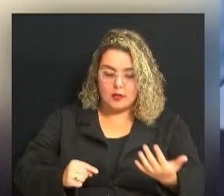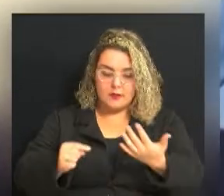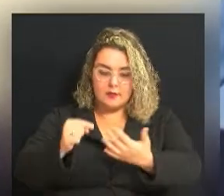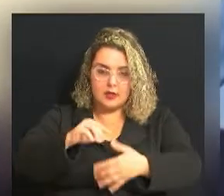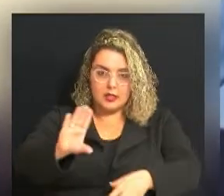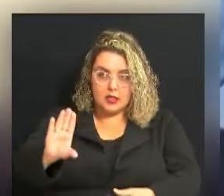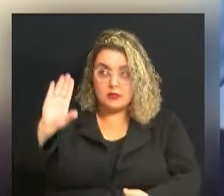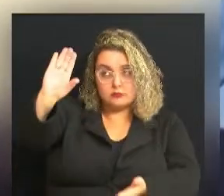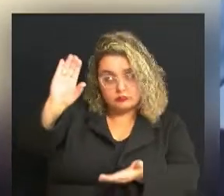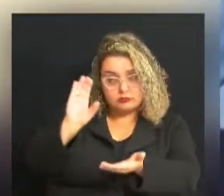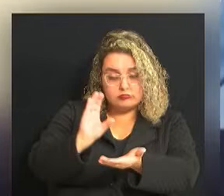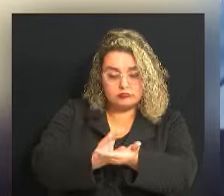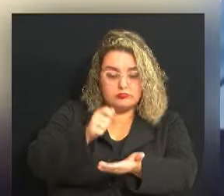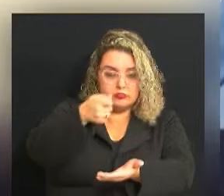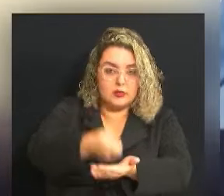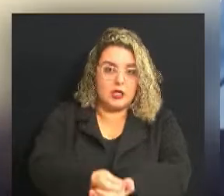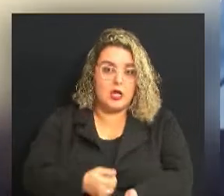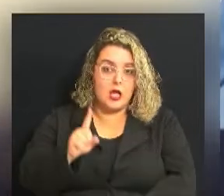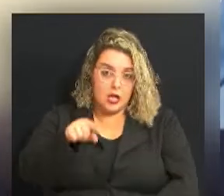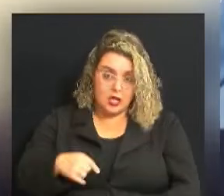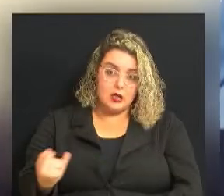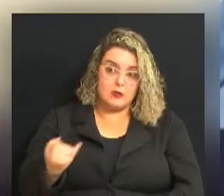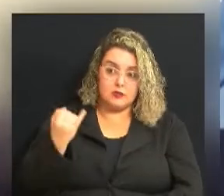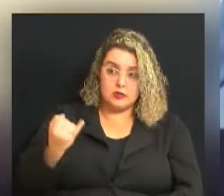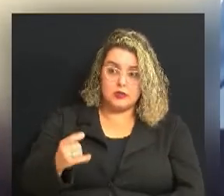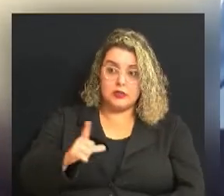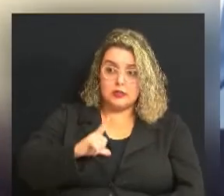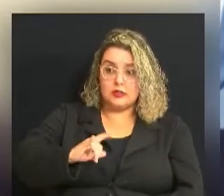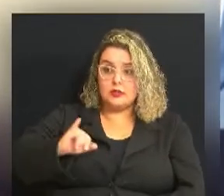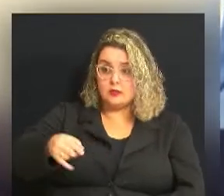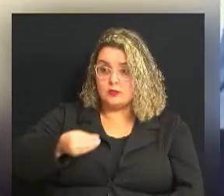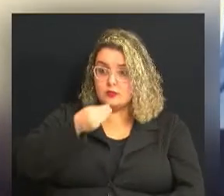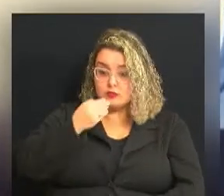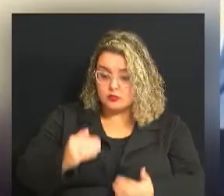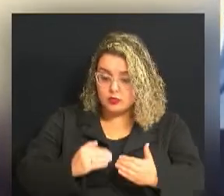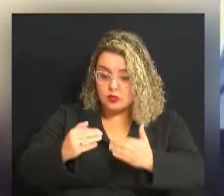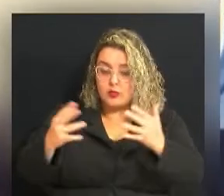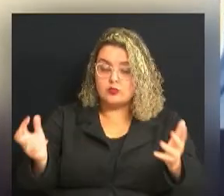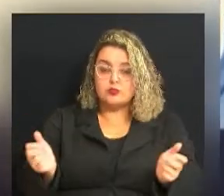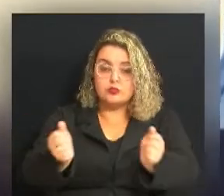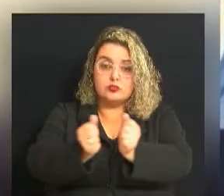é muito importante, porque nós temos a oportunidade de construir juntos.